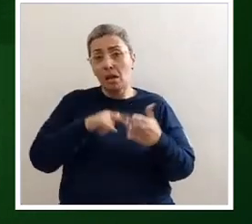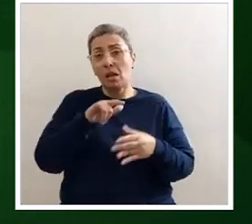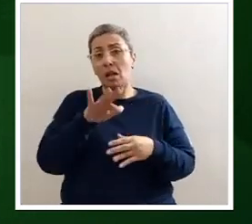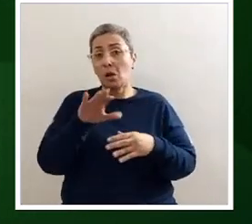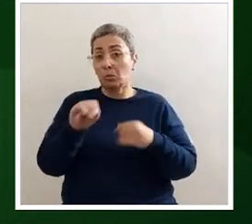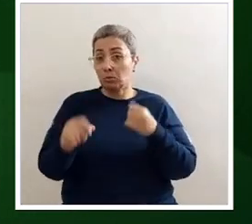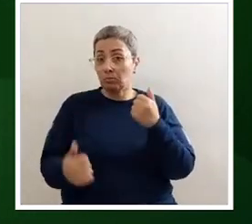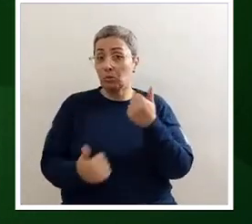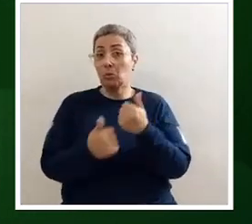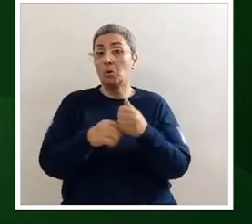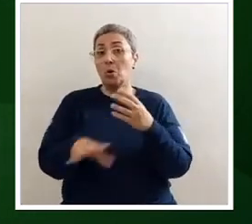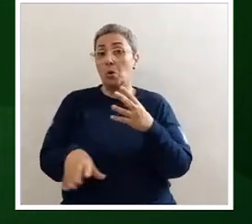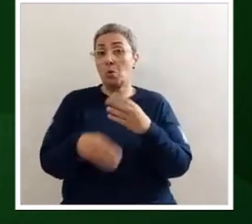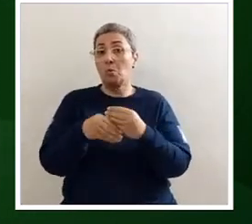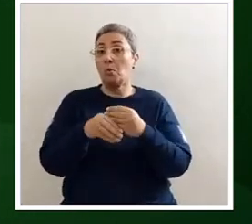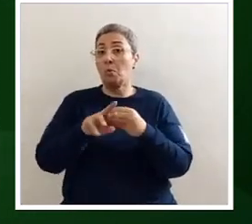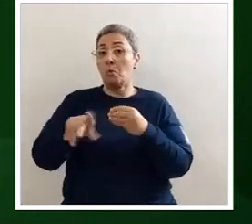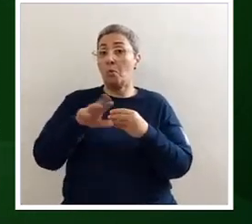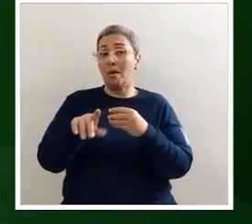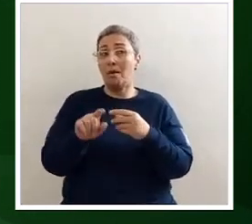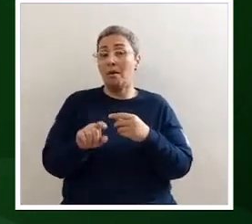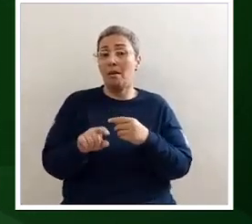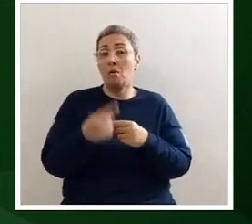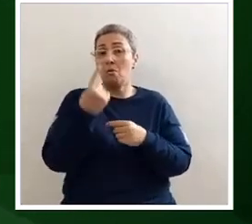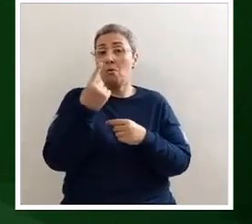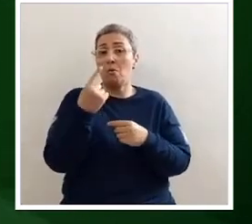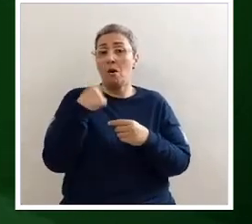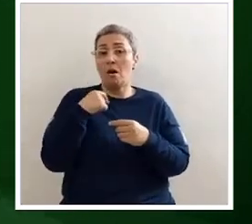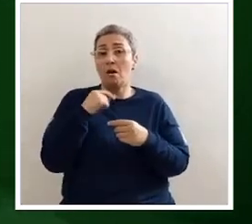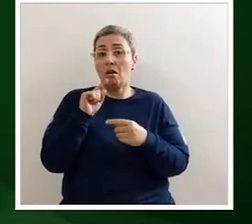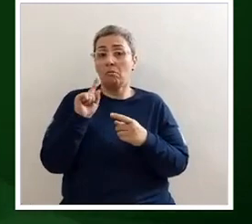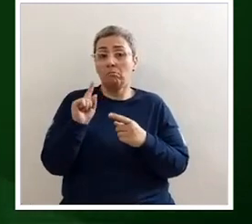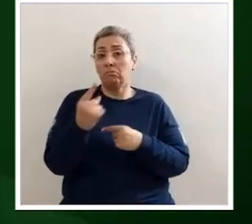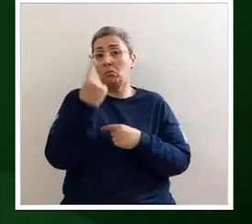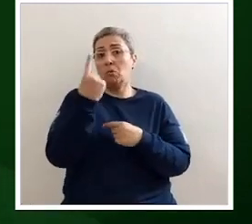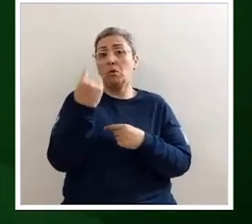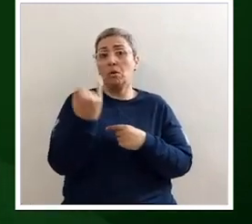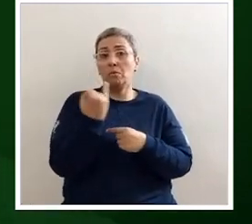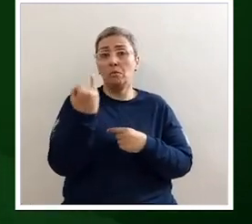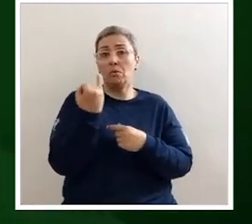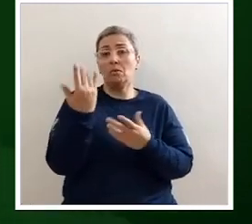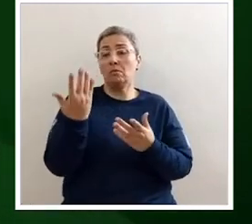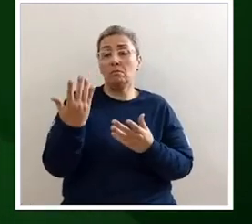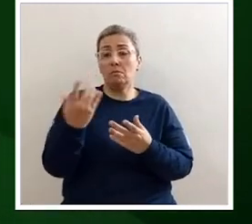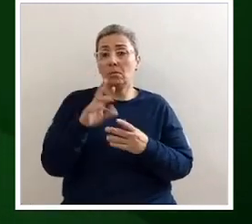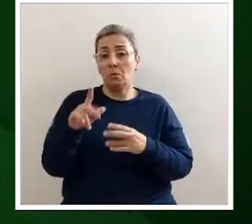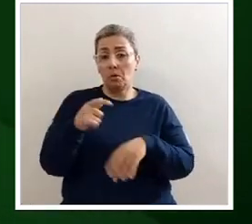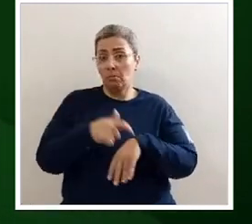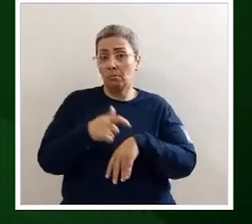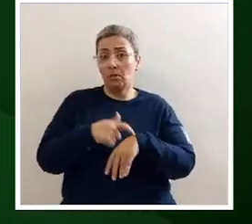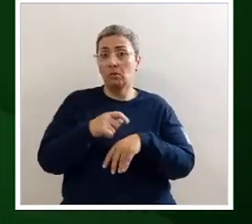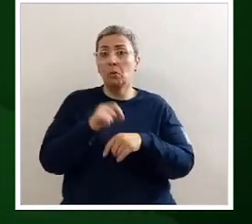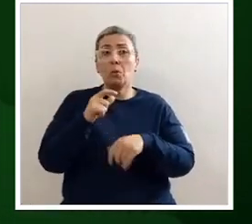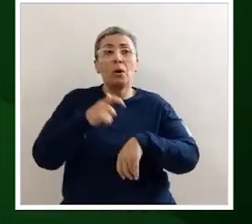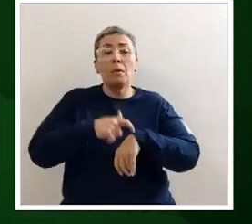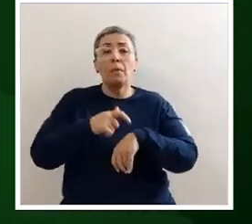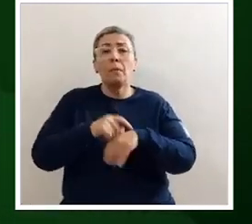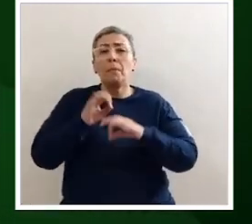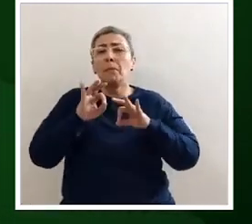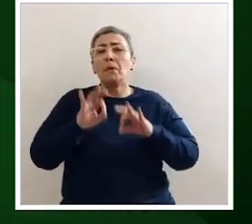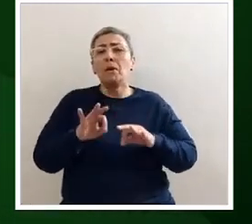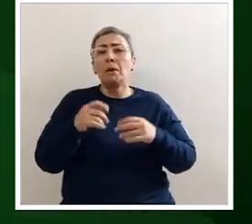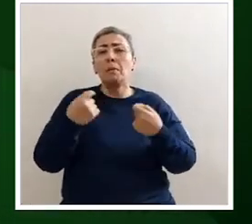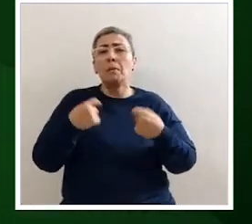complementa eu acho que ele não é o fator preponderante neste momento então em que momentos Realmente